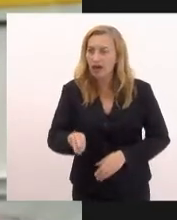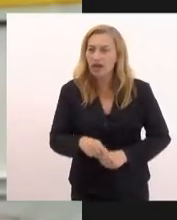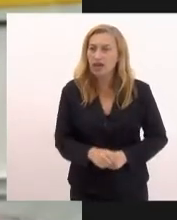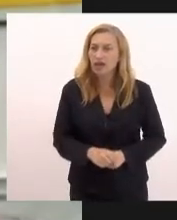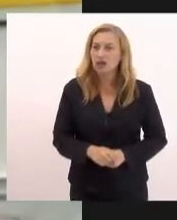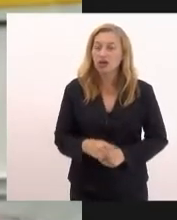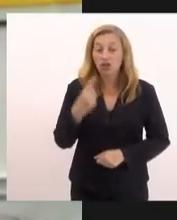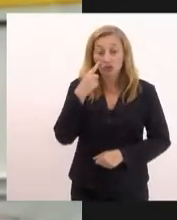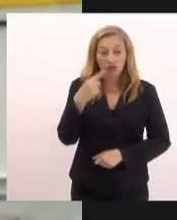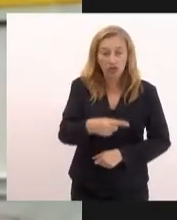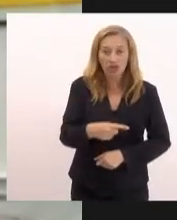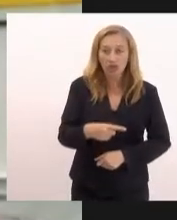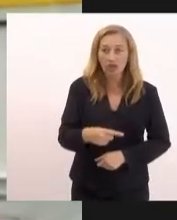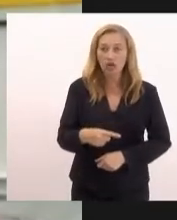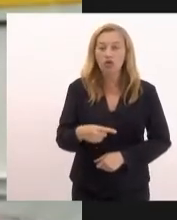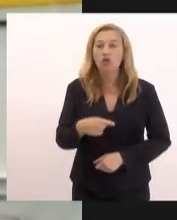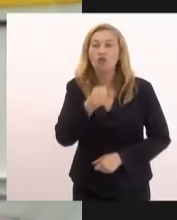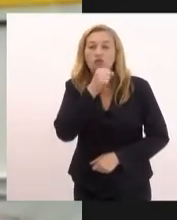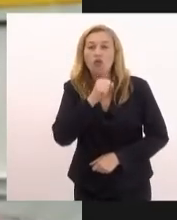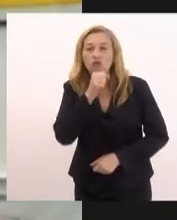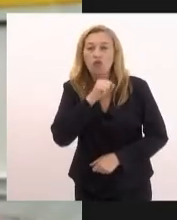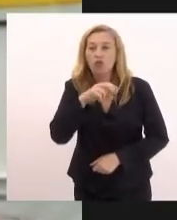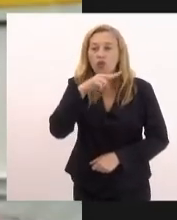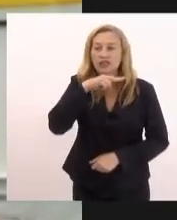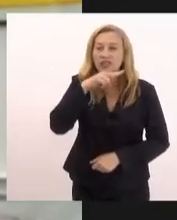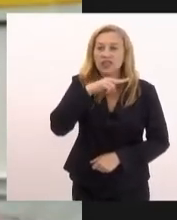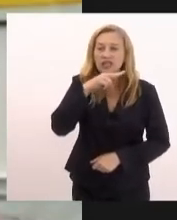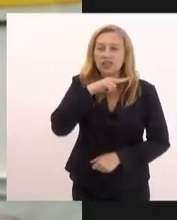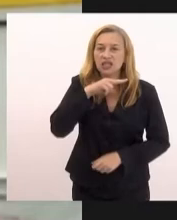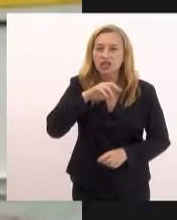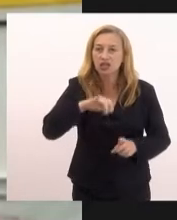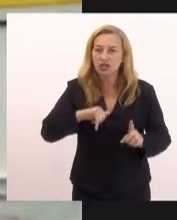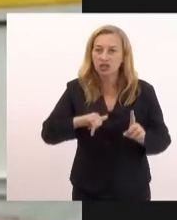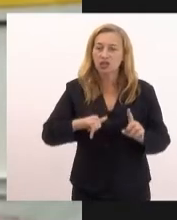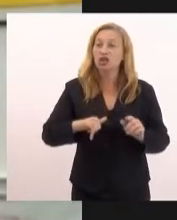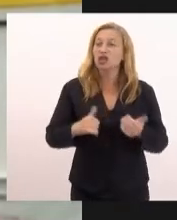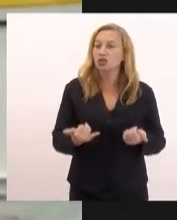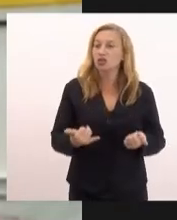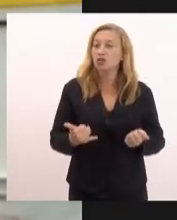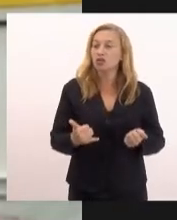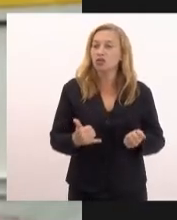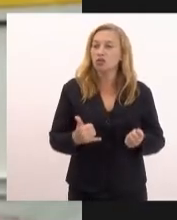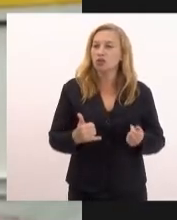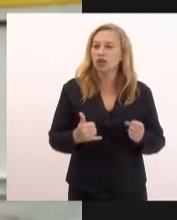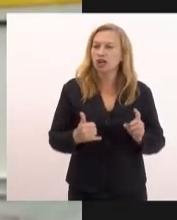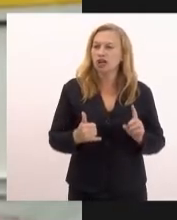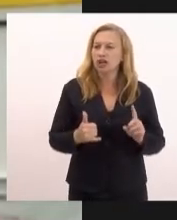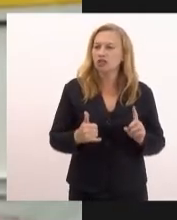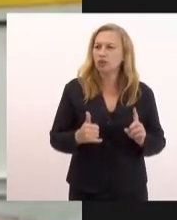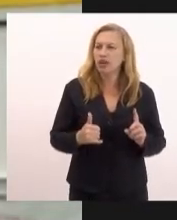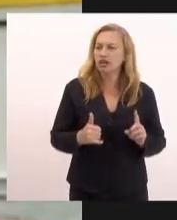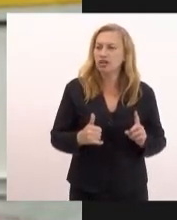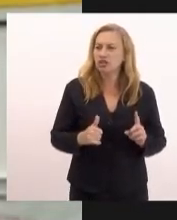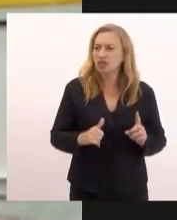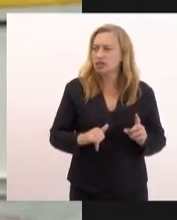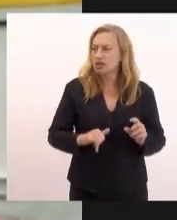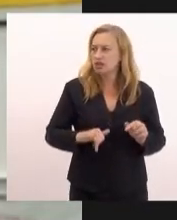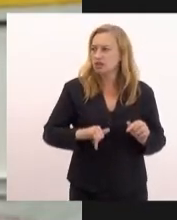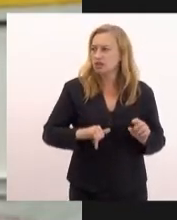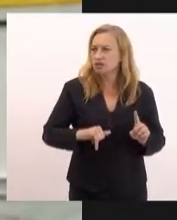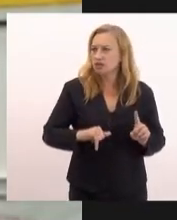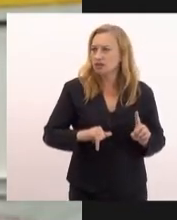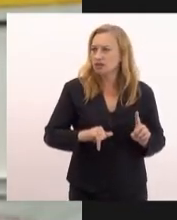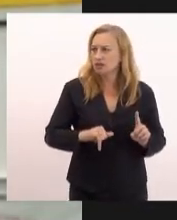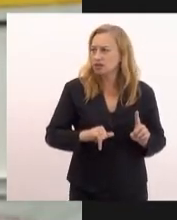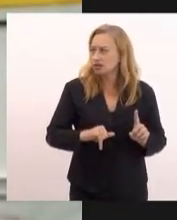plenário um avô com uma netinha no colo, sendo atropelada por um traficante vagabundo dentro da Maré. E essa